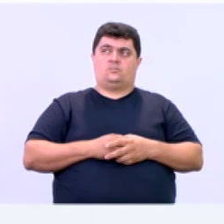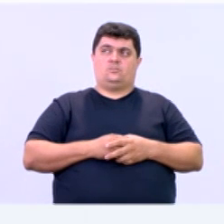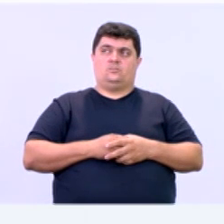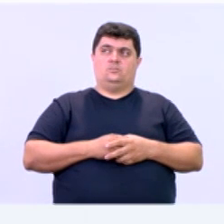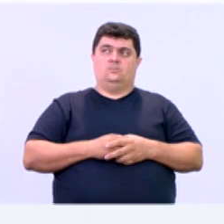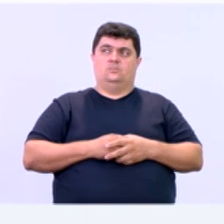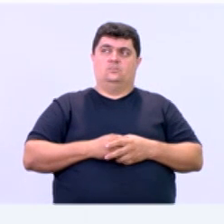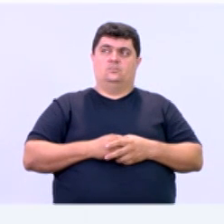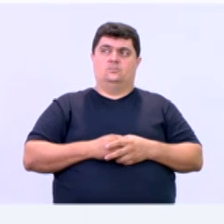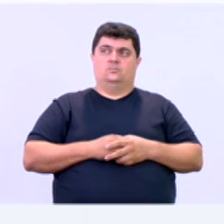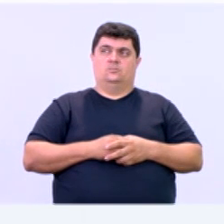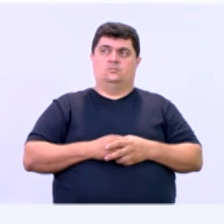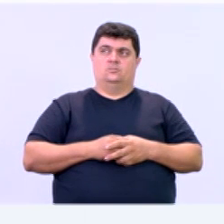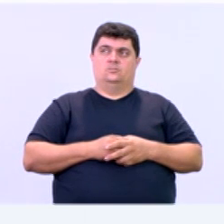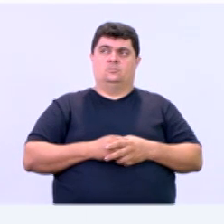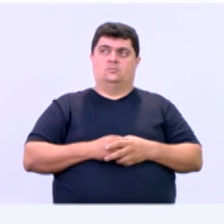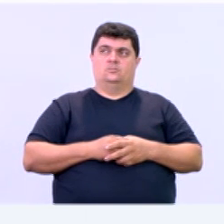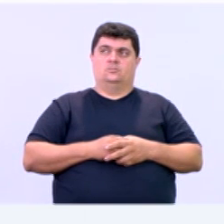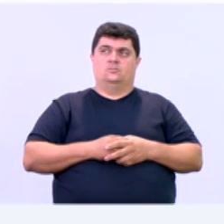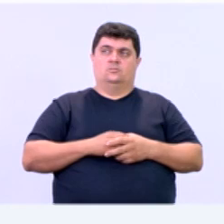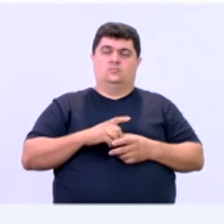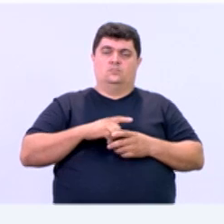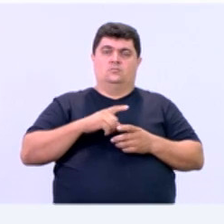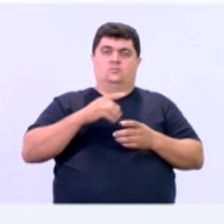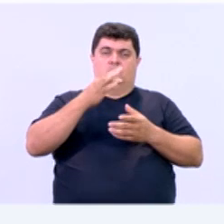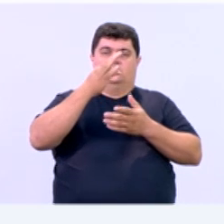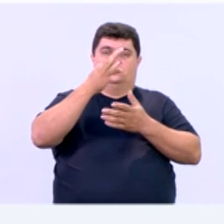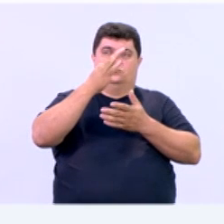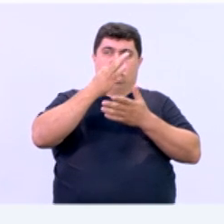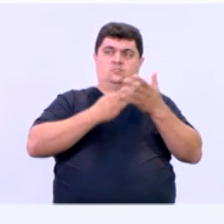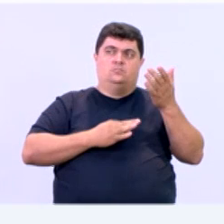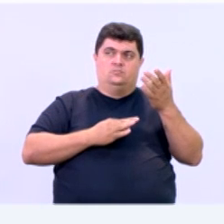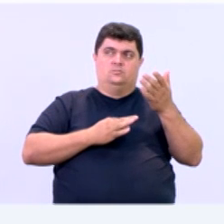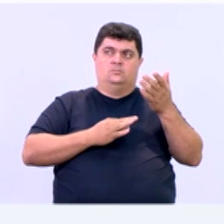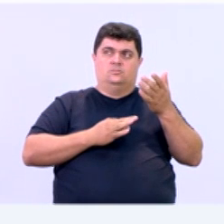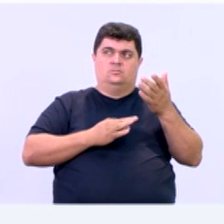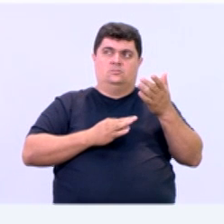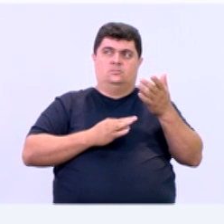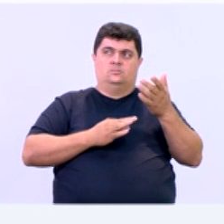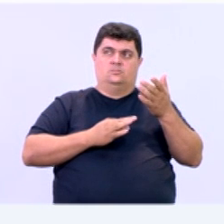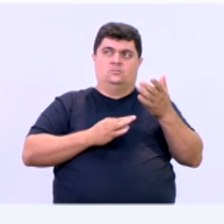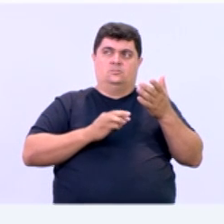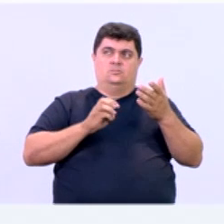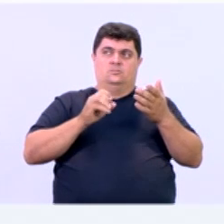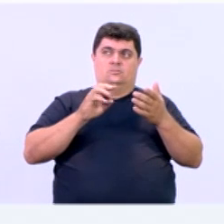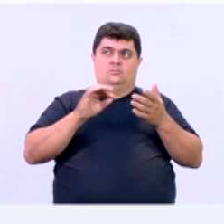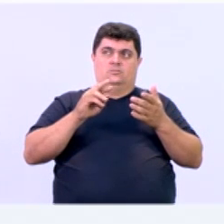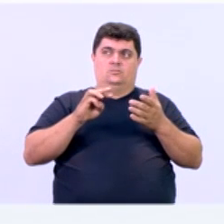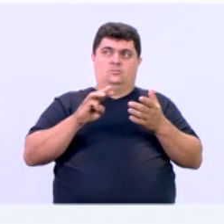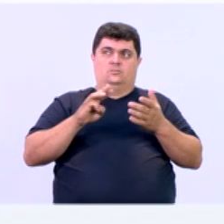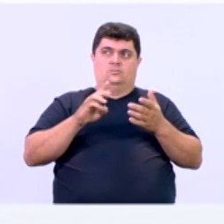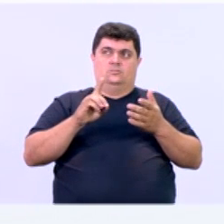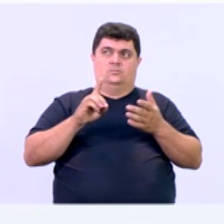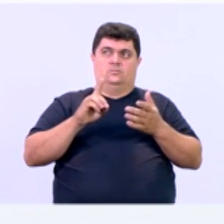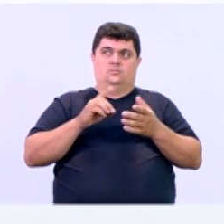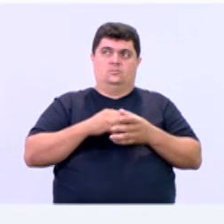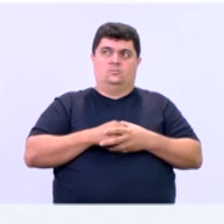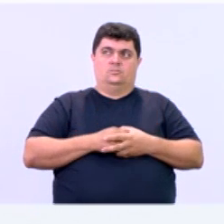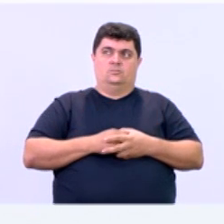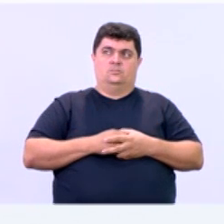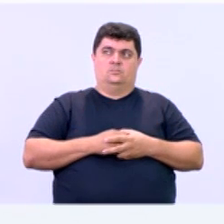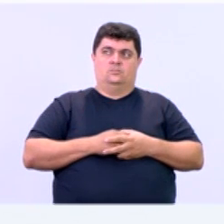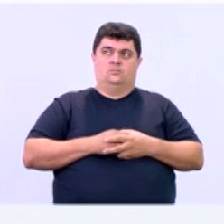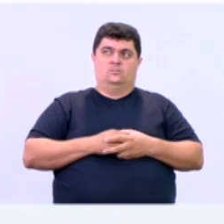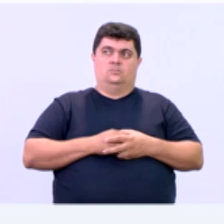O Calc, que é um editor de texto equivalente ao Word, vou pedir para ele abrir que eu